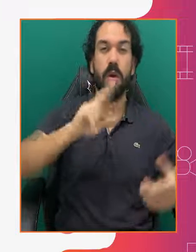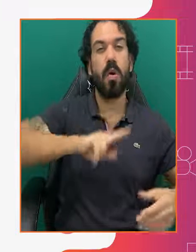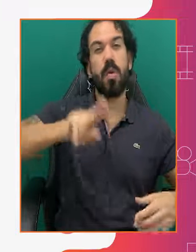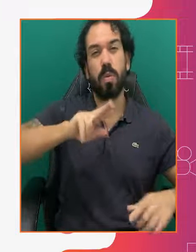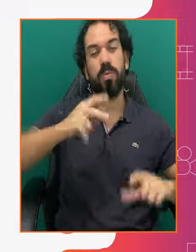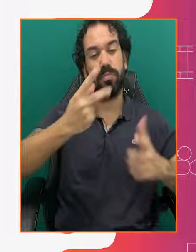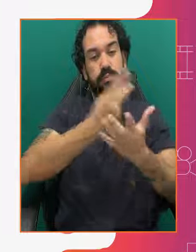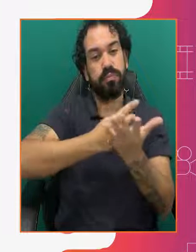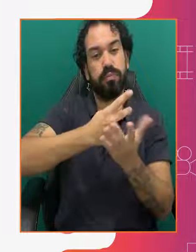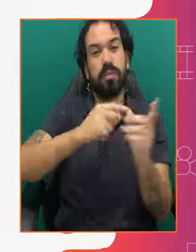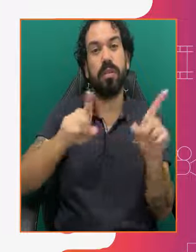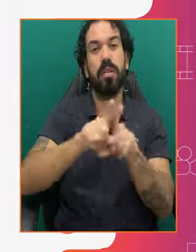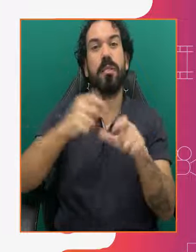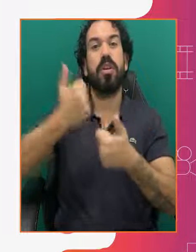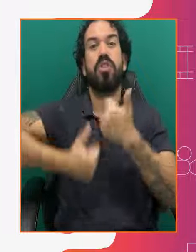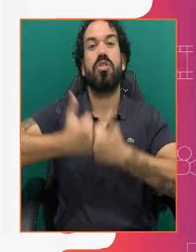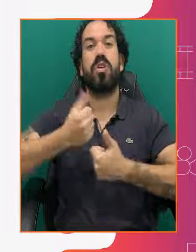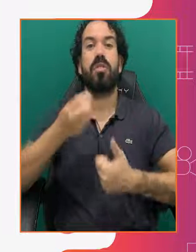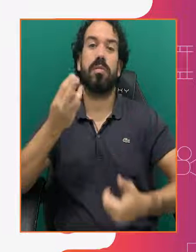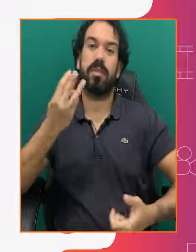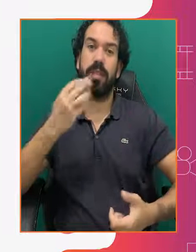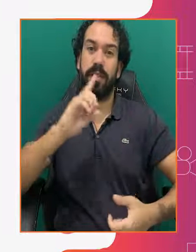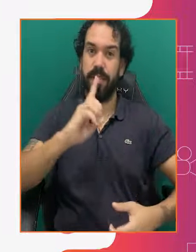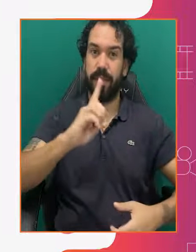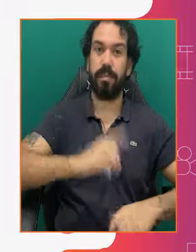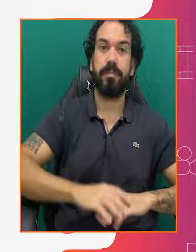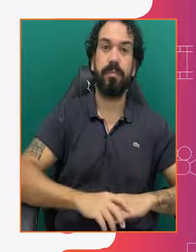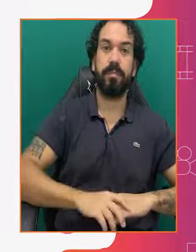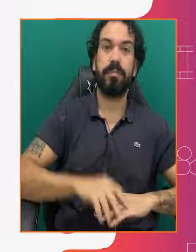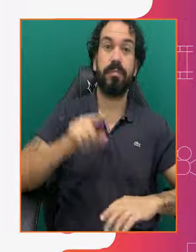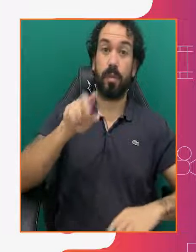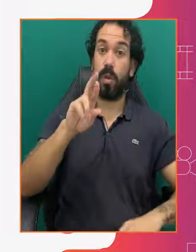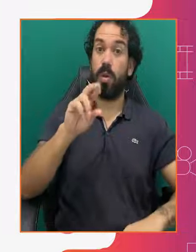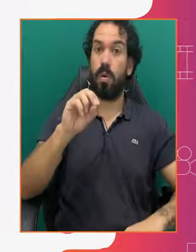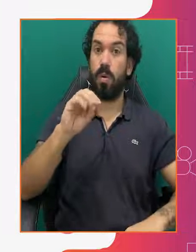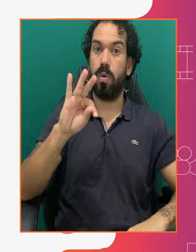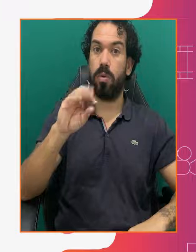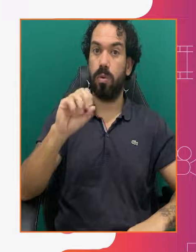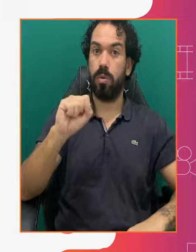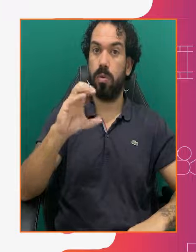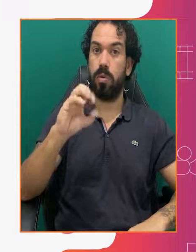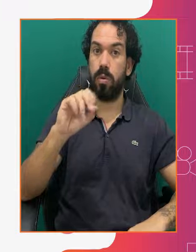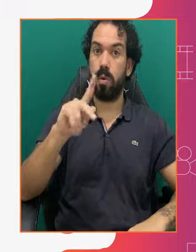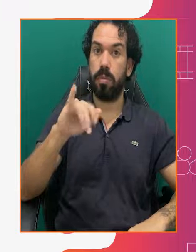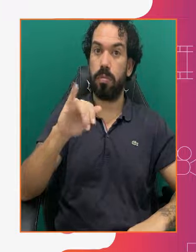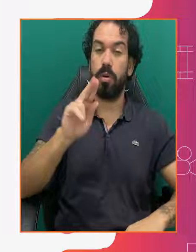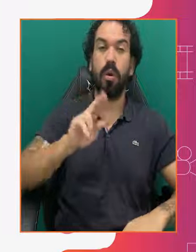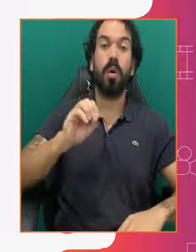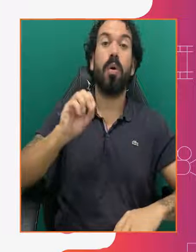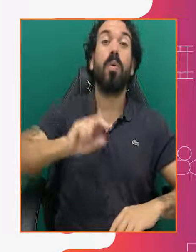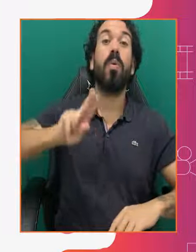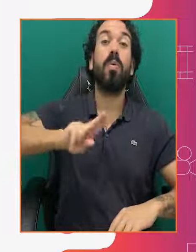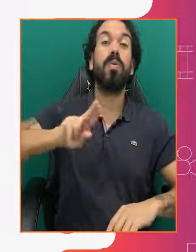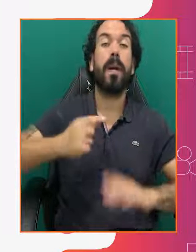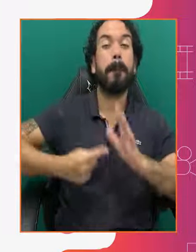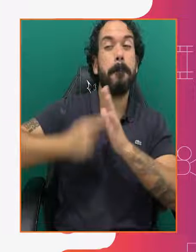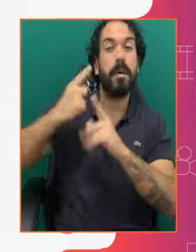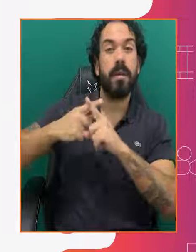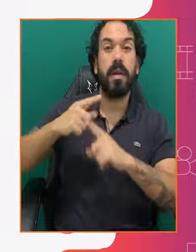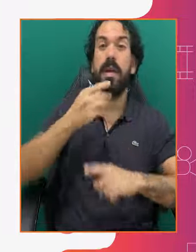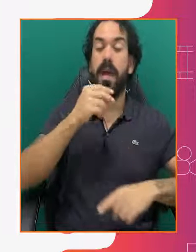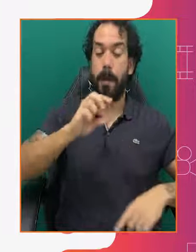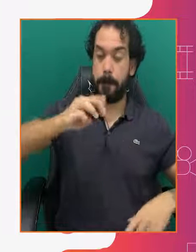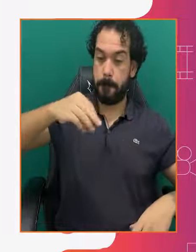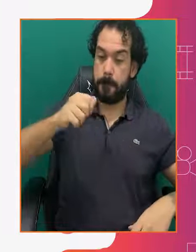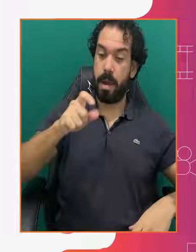usado nas animações e nos jogos em 3D. O rotoscópio foi utilizado pela primeira vez pelo